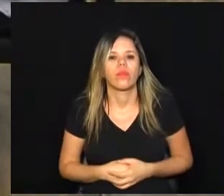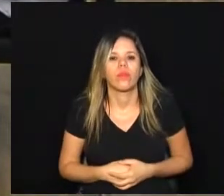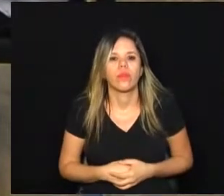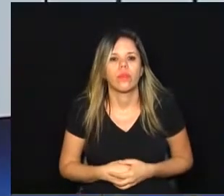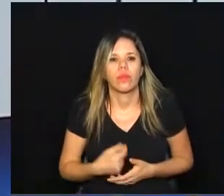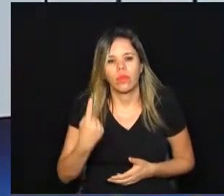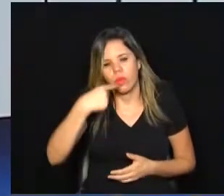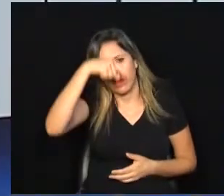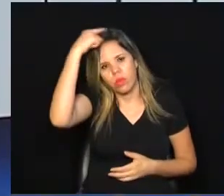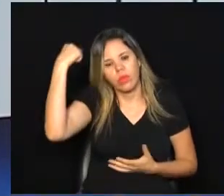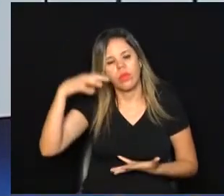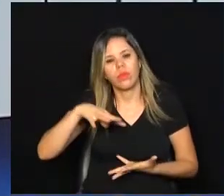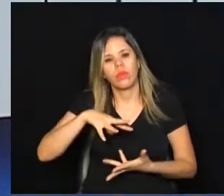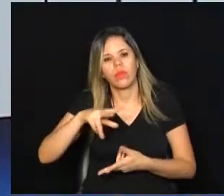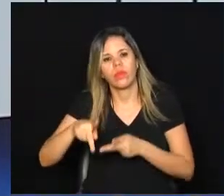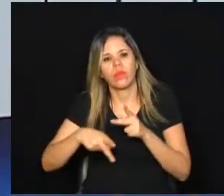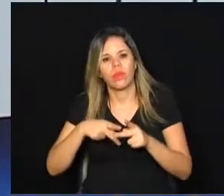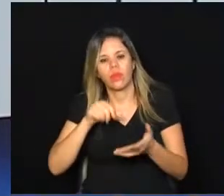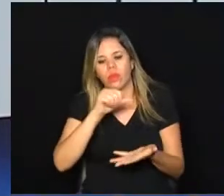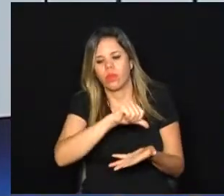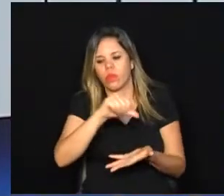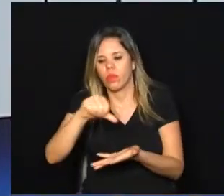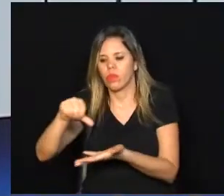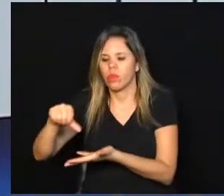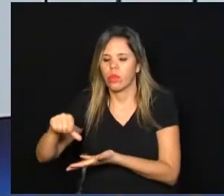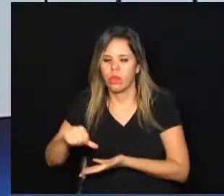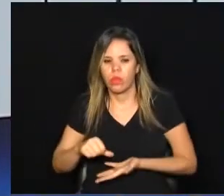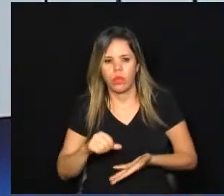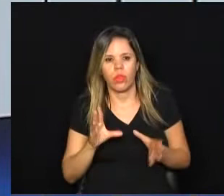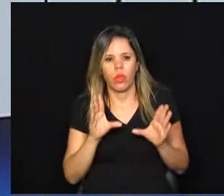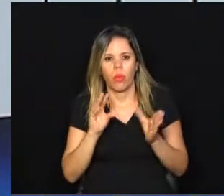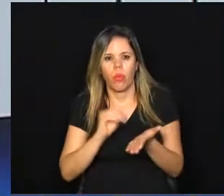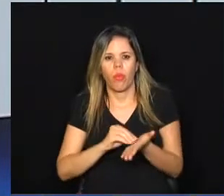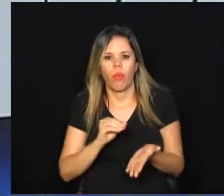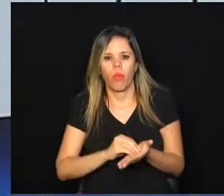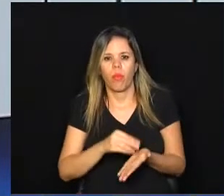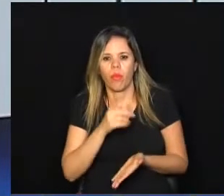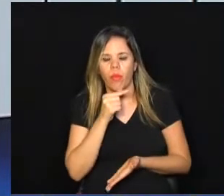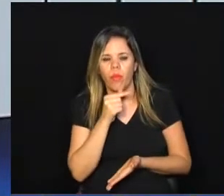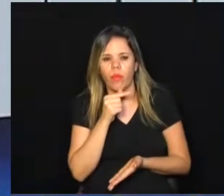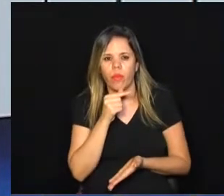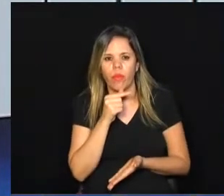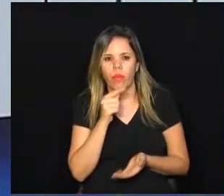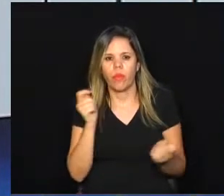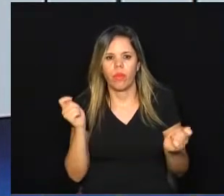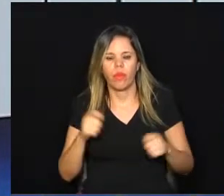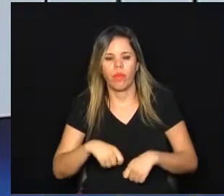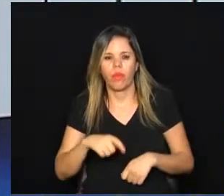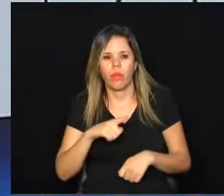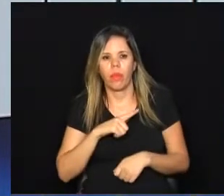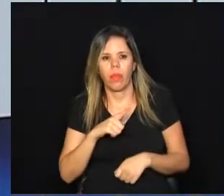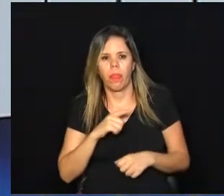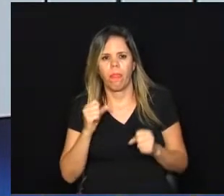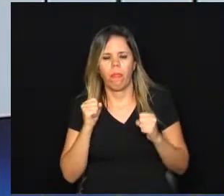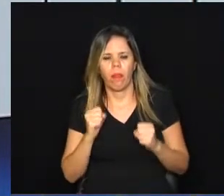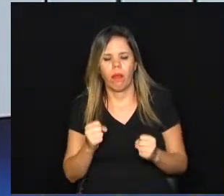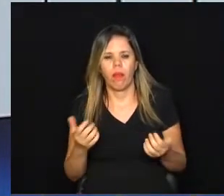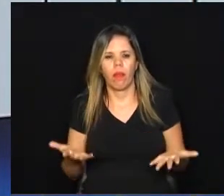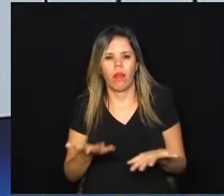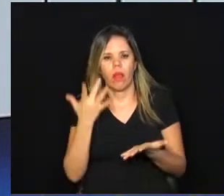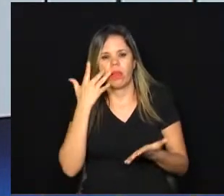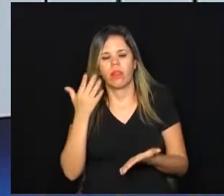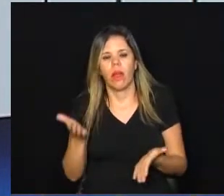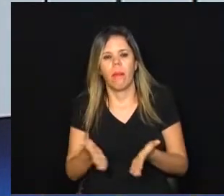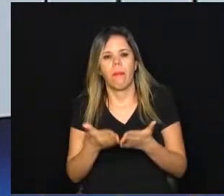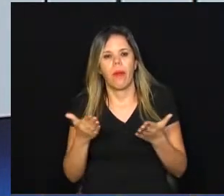Paulo, em um mundo em que muitas regiões estão com escassez de água, quem possui tem poder, isto é, a